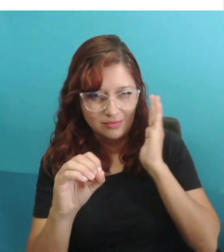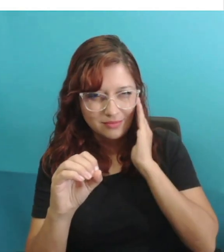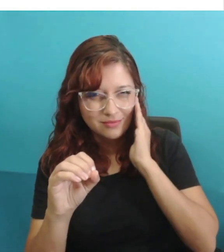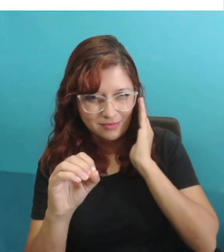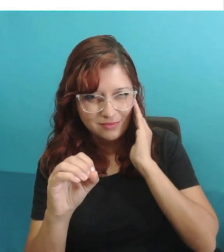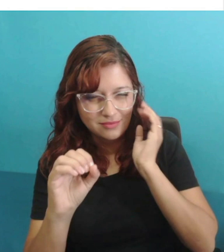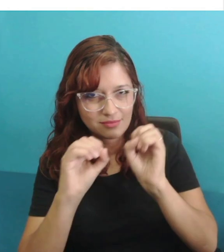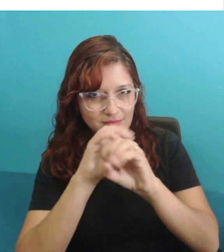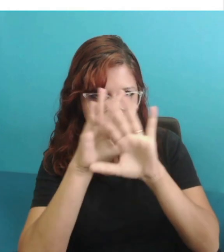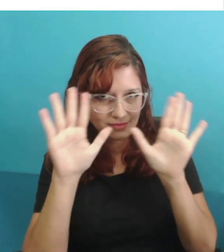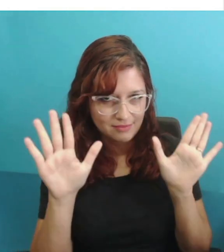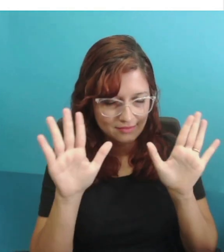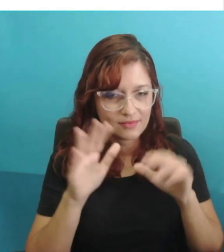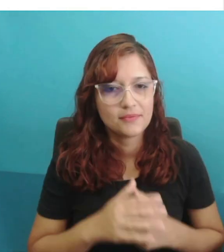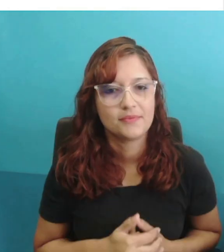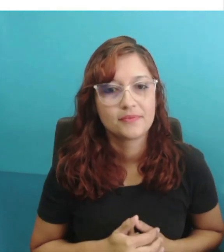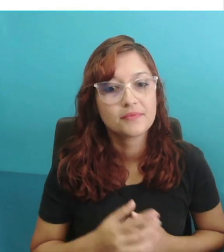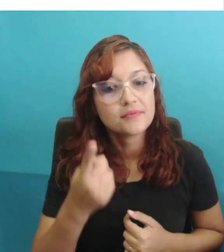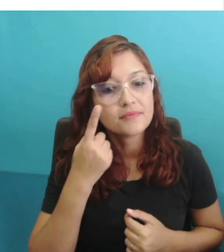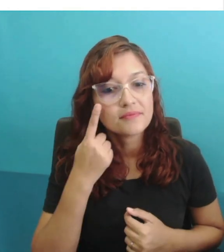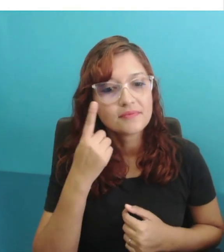hoje eu amo.